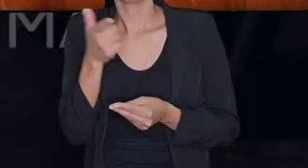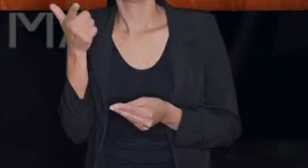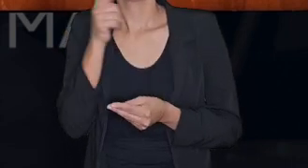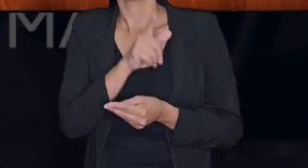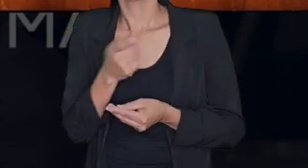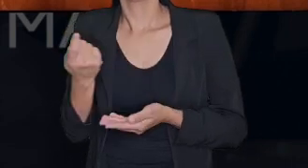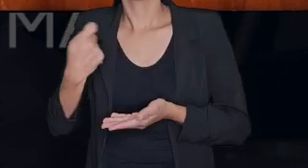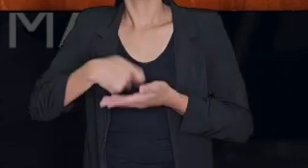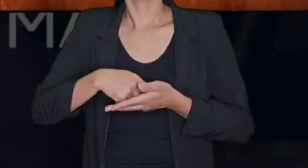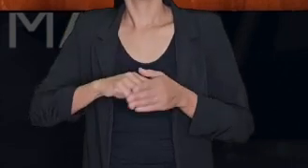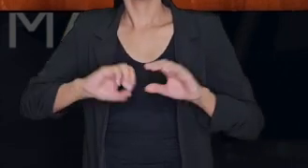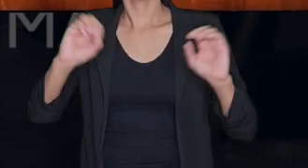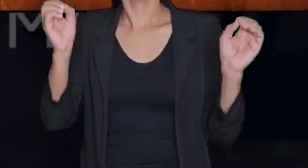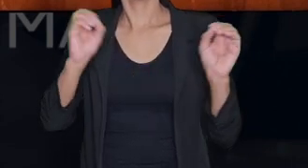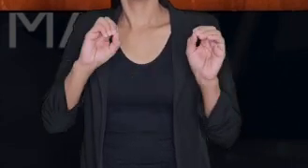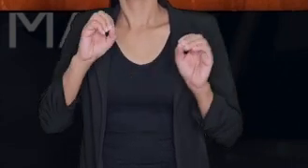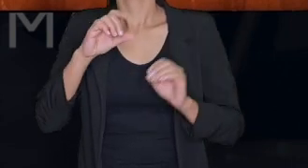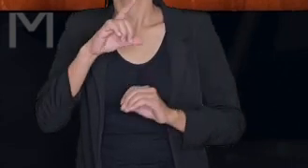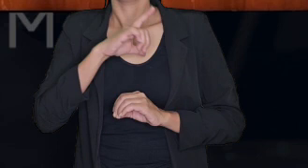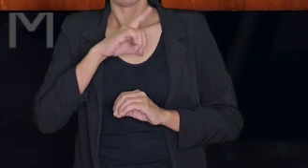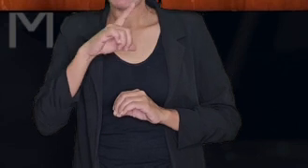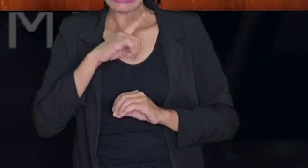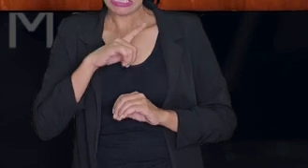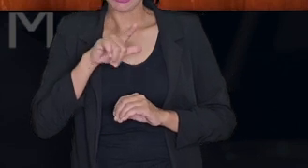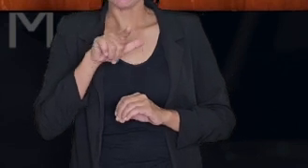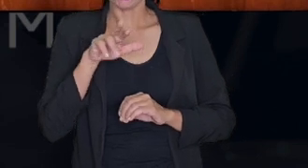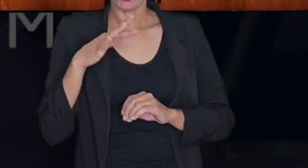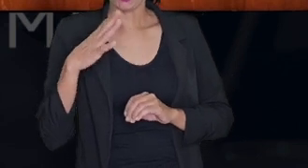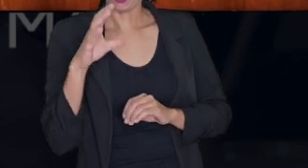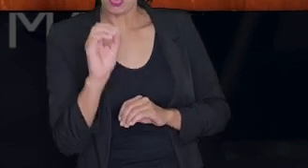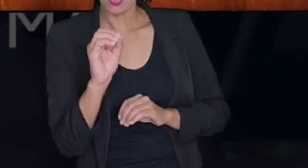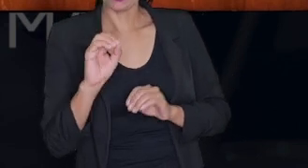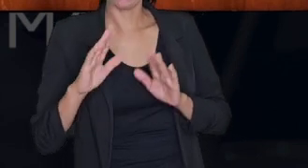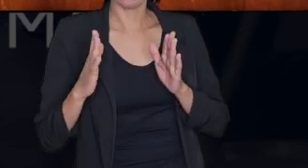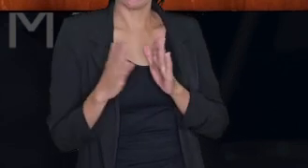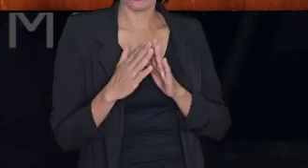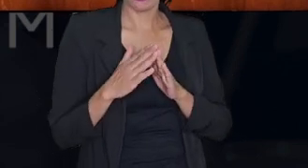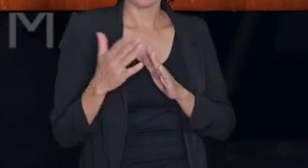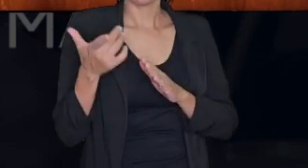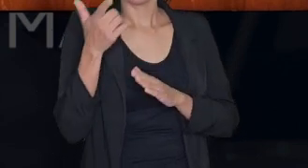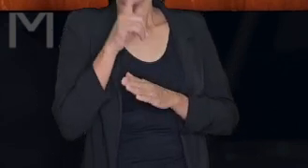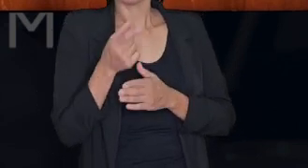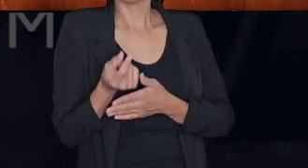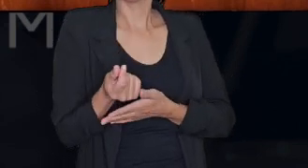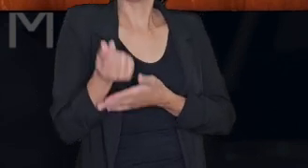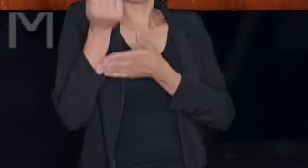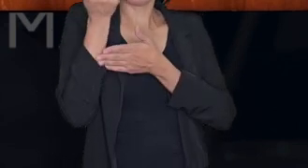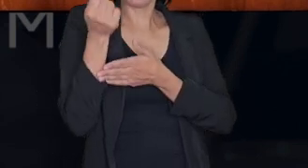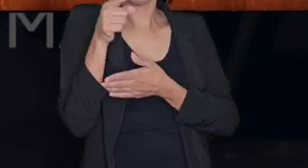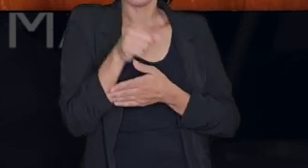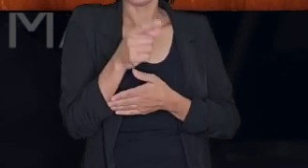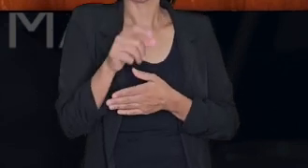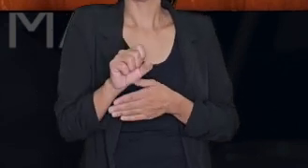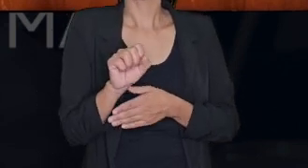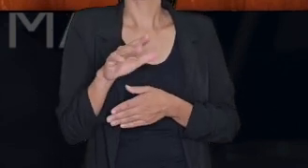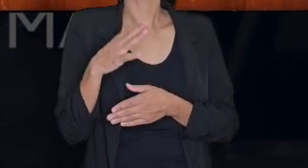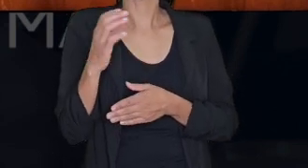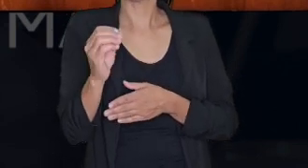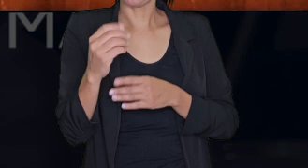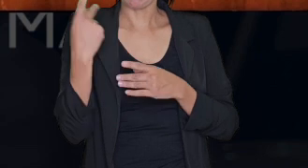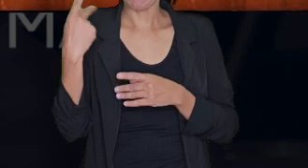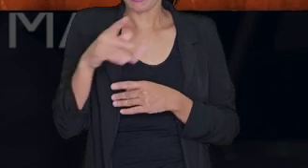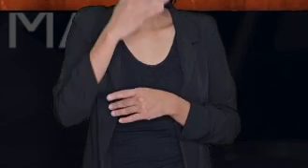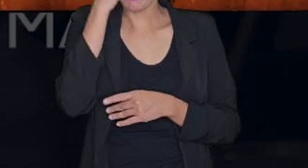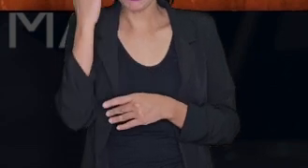de falecido. Ele não está ganhando nada, mas existe lucro imobiliário, ganho de capital